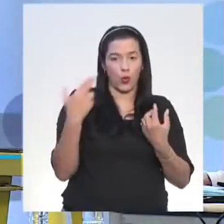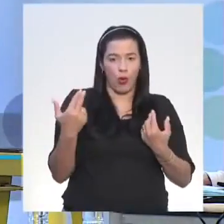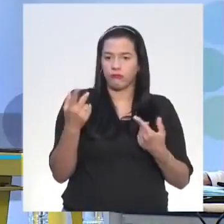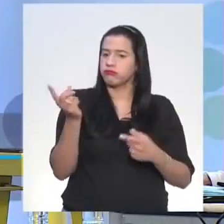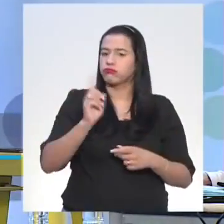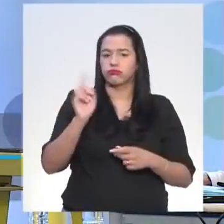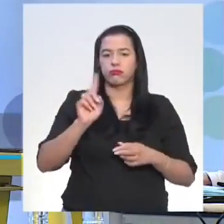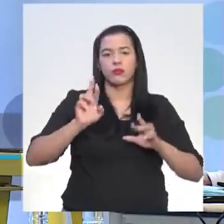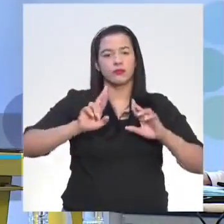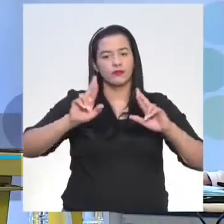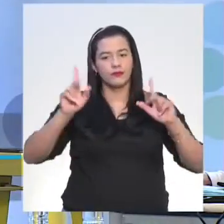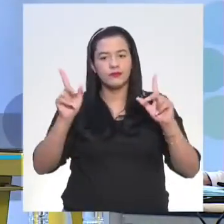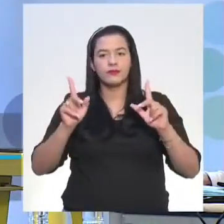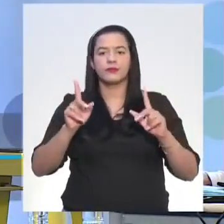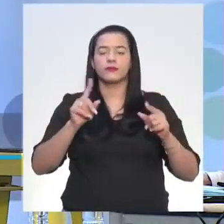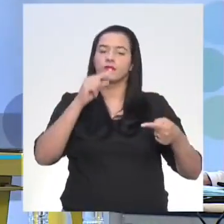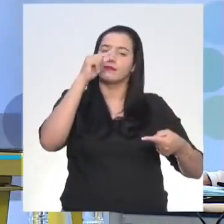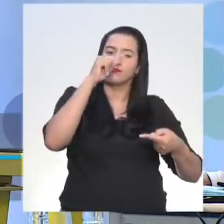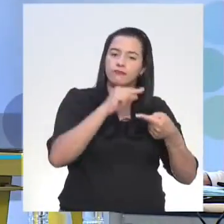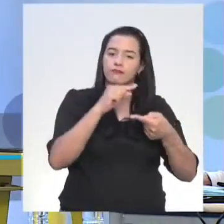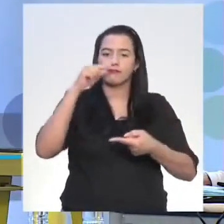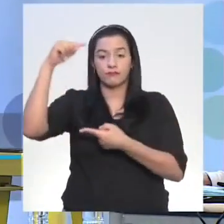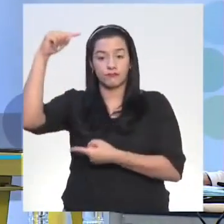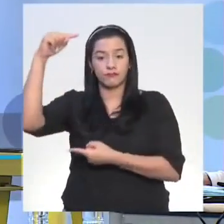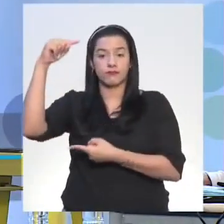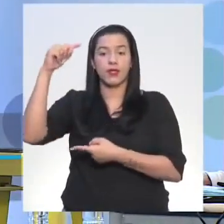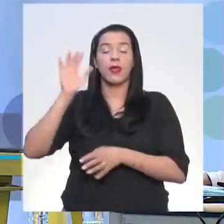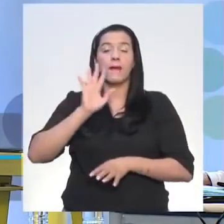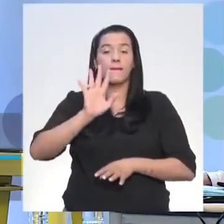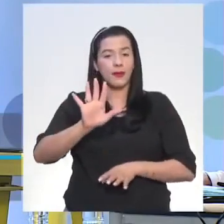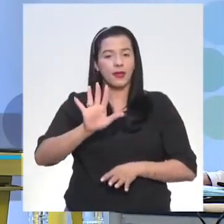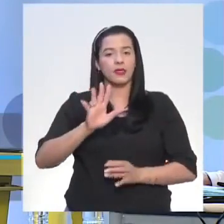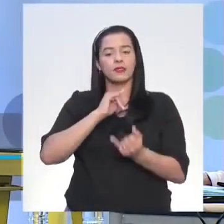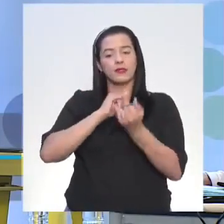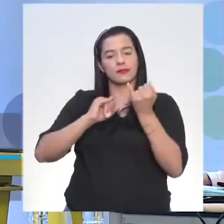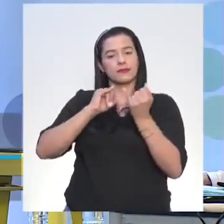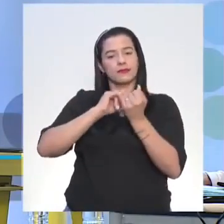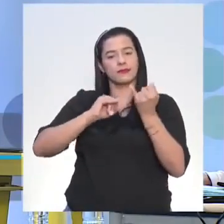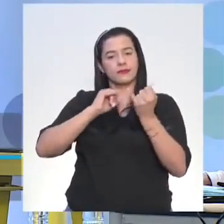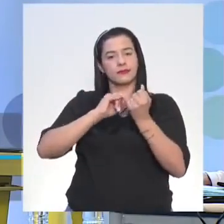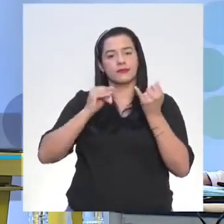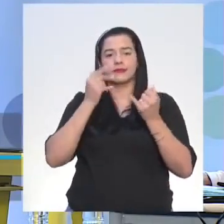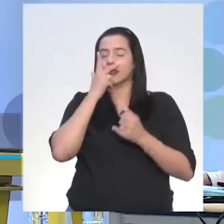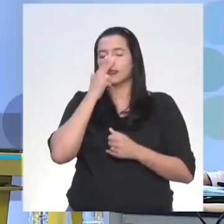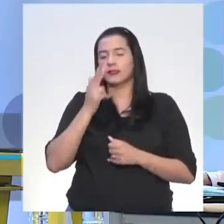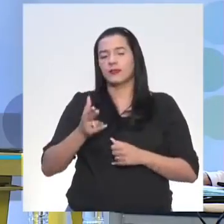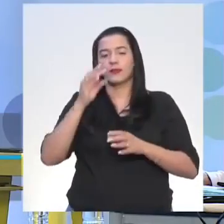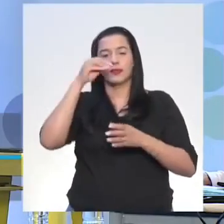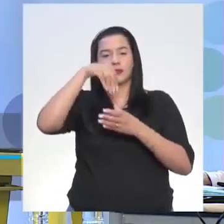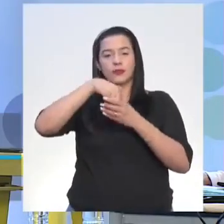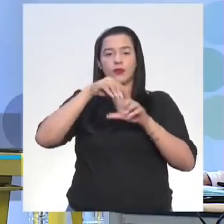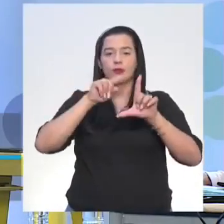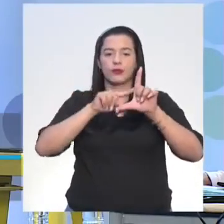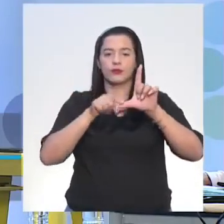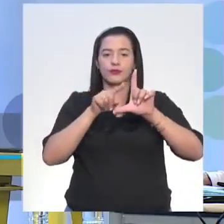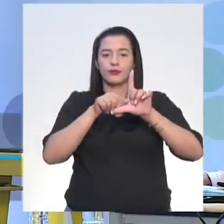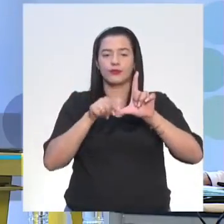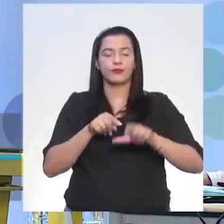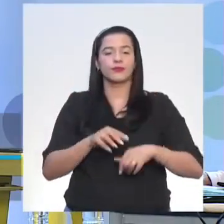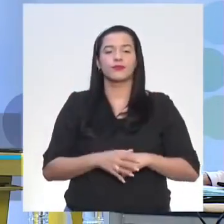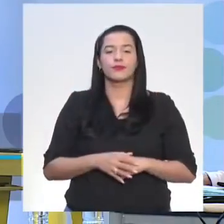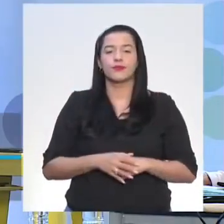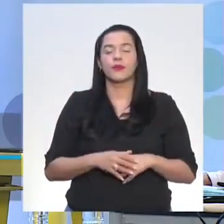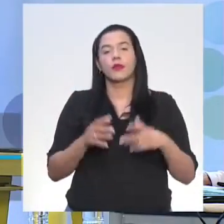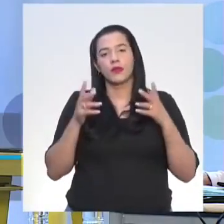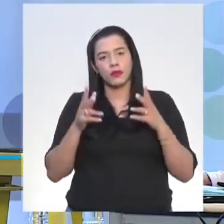propor que essas figuras são semelhantes, porque a ampliação de uma figura é semelhante à figura original. A mesma